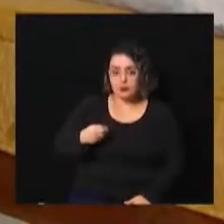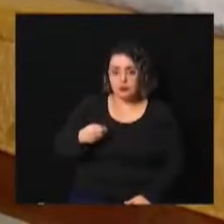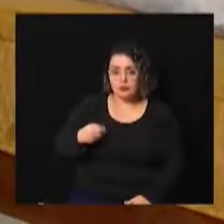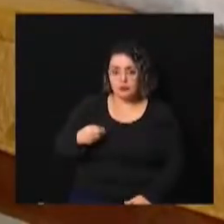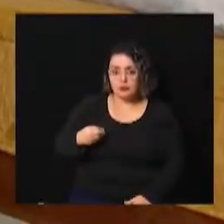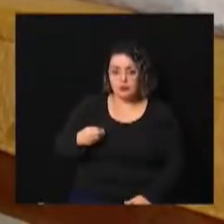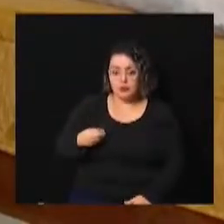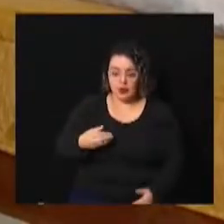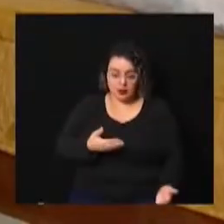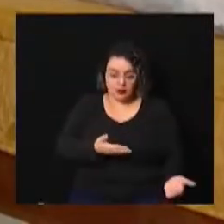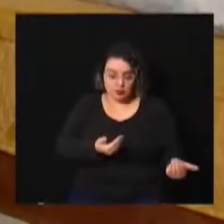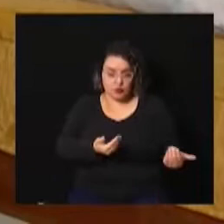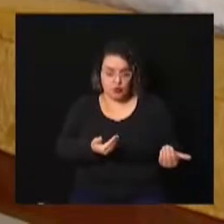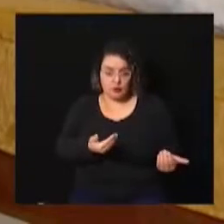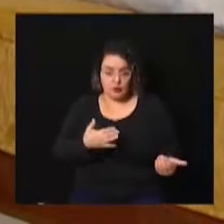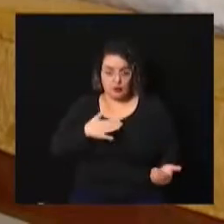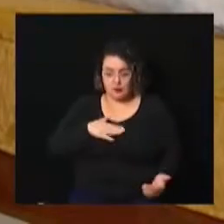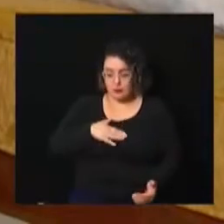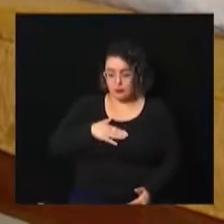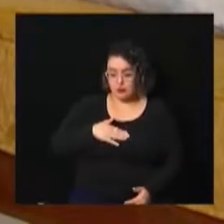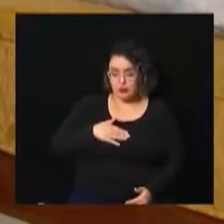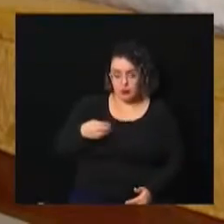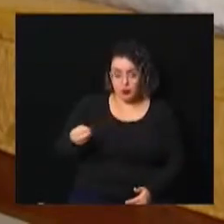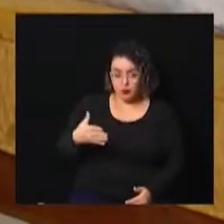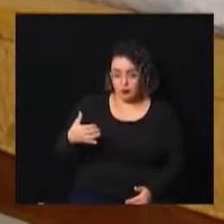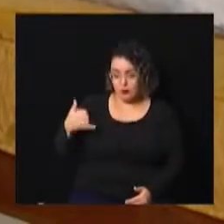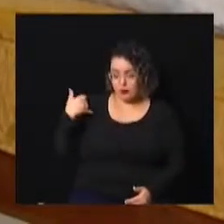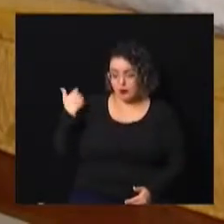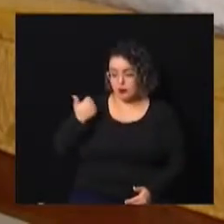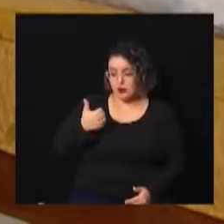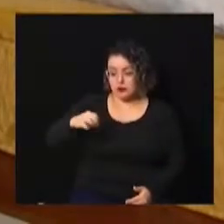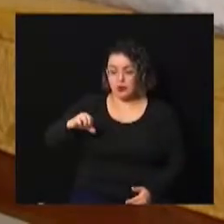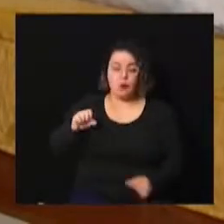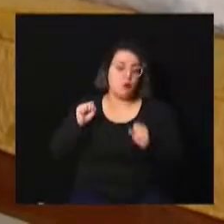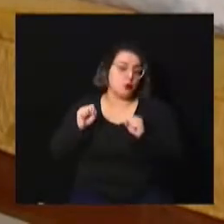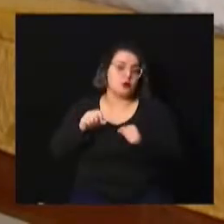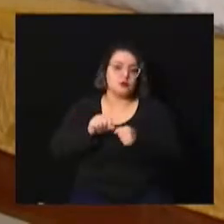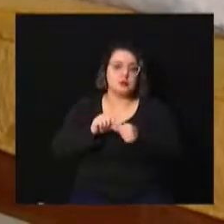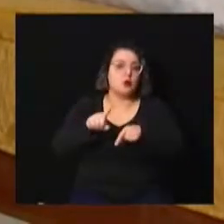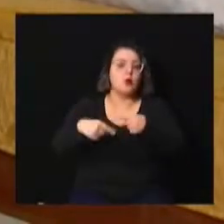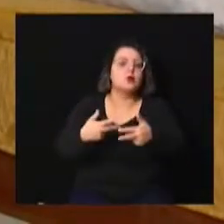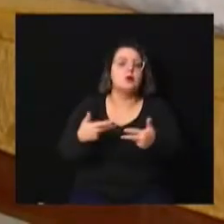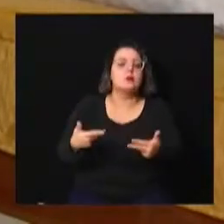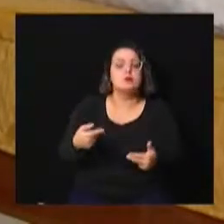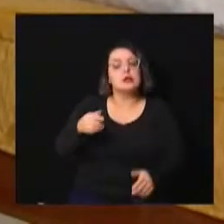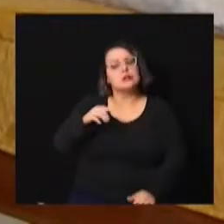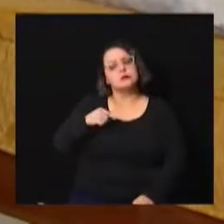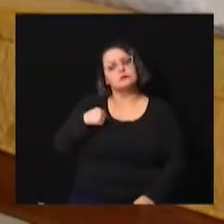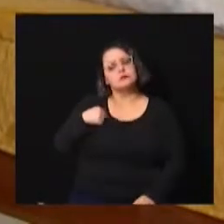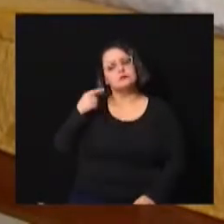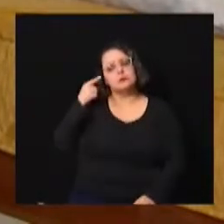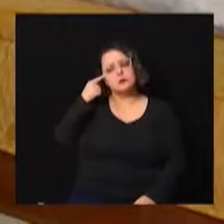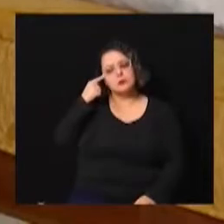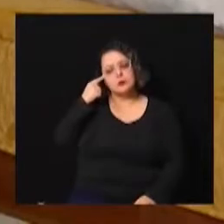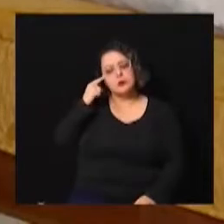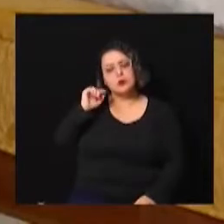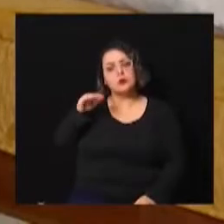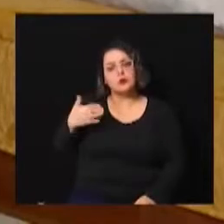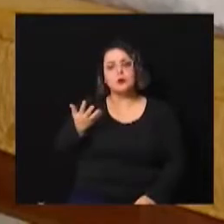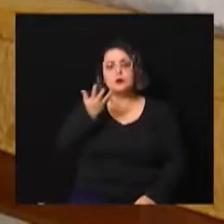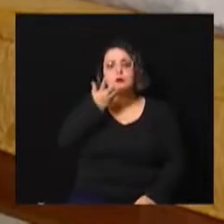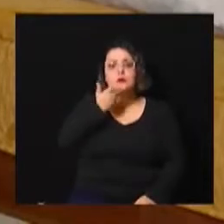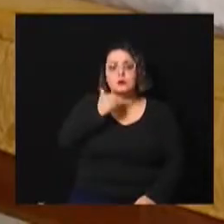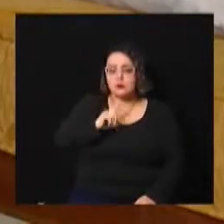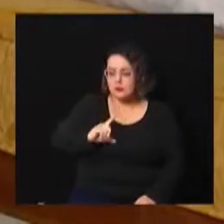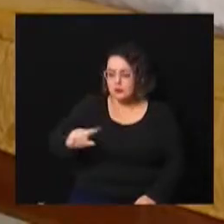com 19 anos. Então, eu poderia estar fazendo outras coisas, né? Mas aí eu penso, quando a criança vai embora,